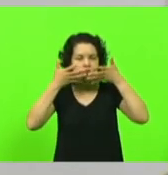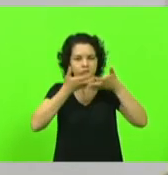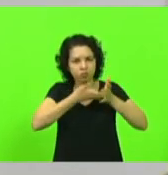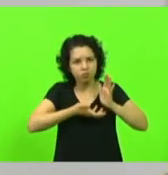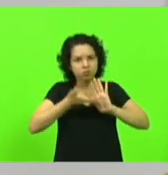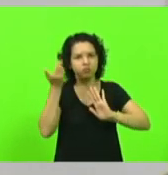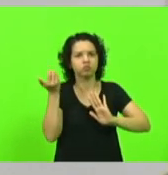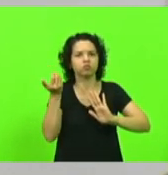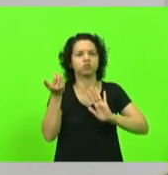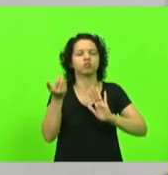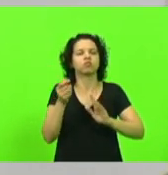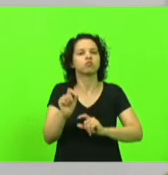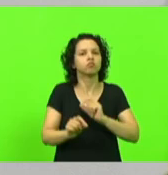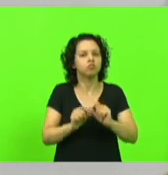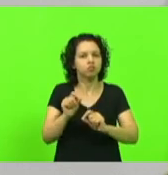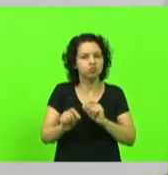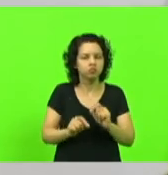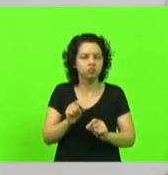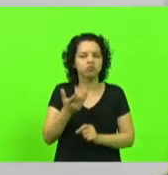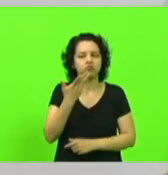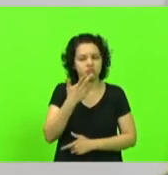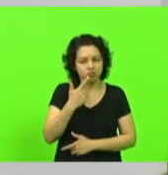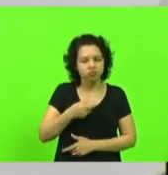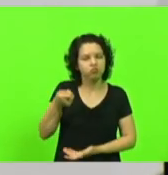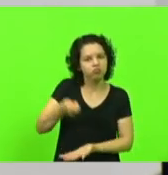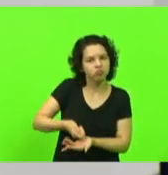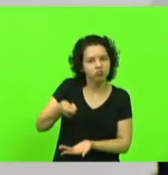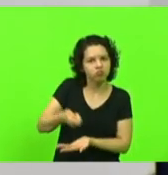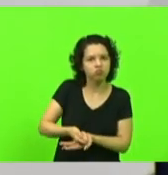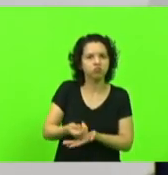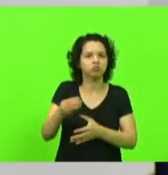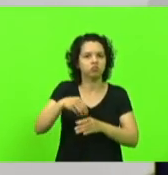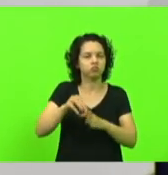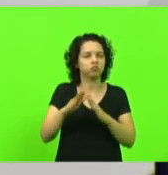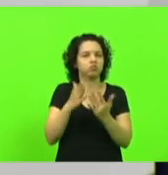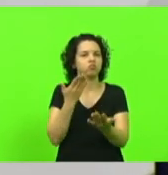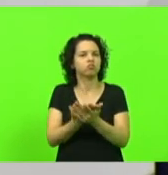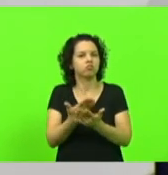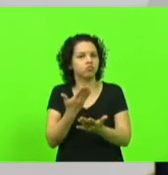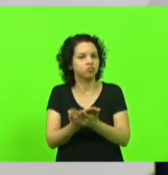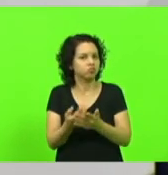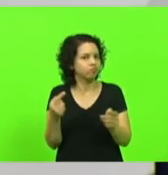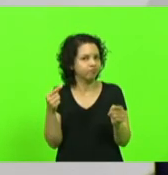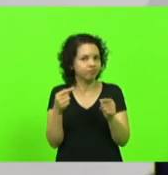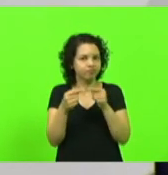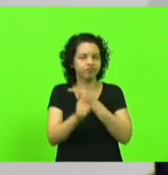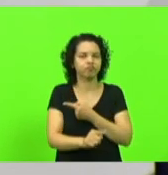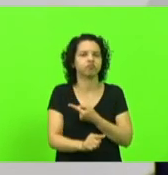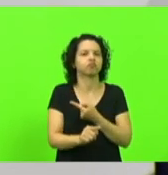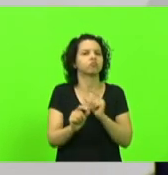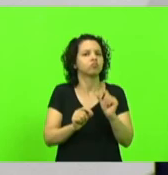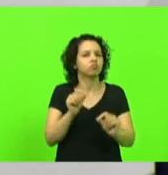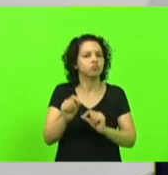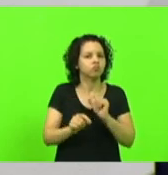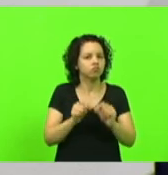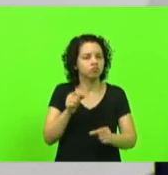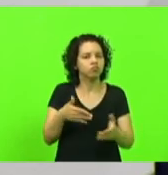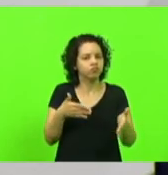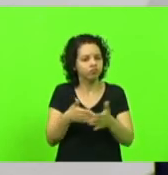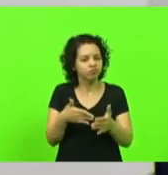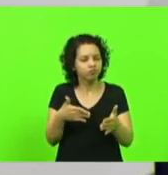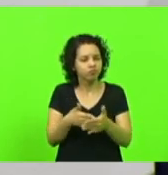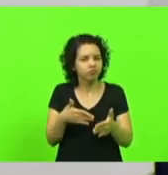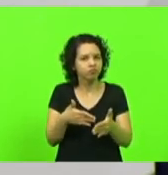é imposta às nossas crianças nos colégios. Não faz o menor sentido. Nós estamos dificultando o aprendizado, a